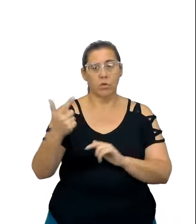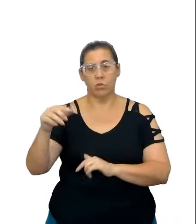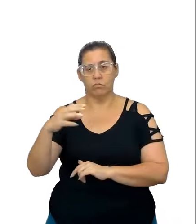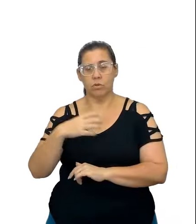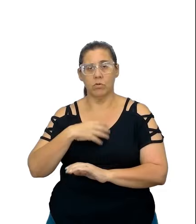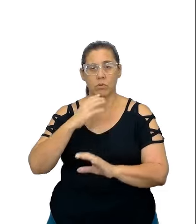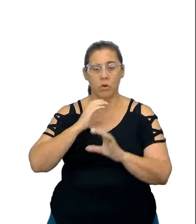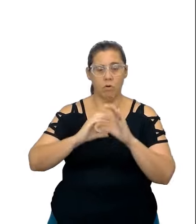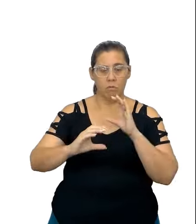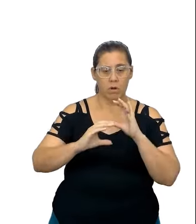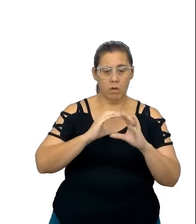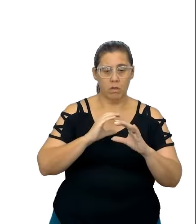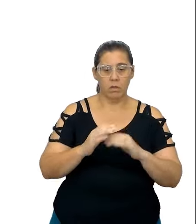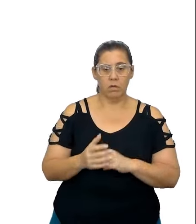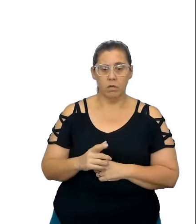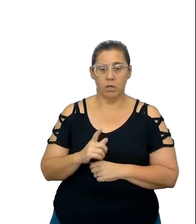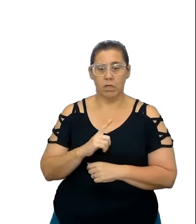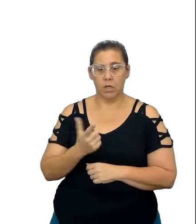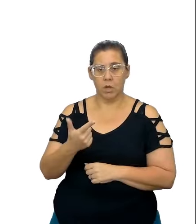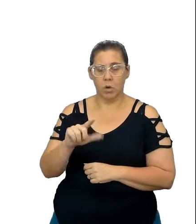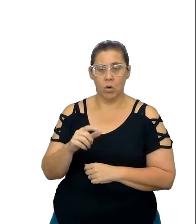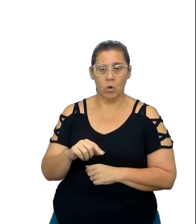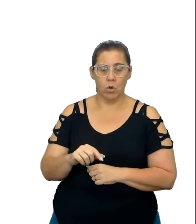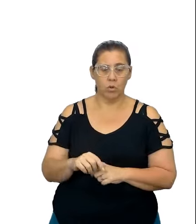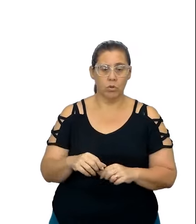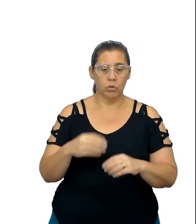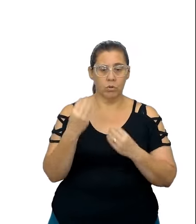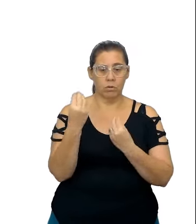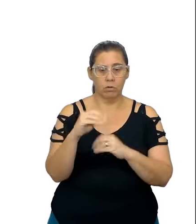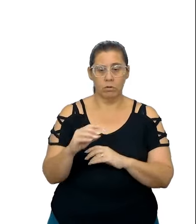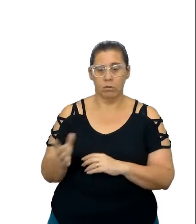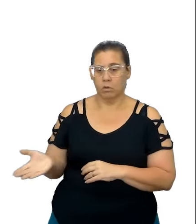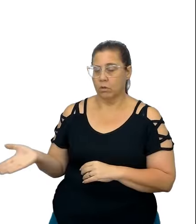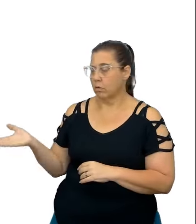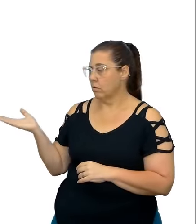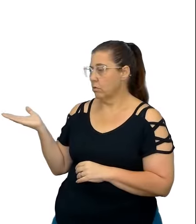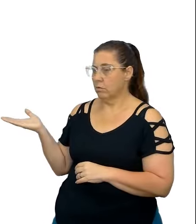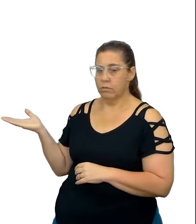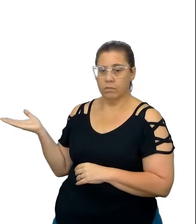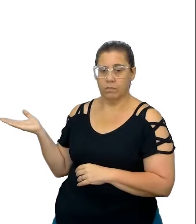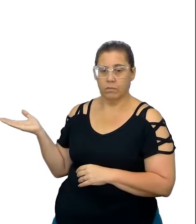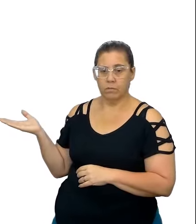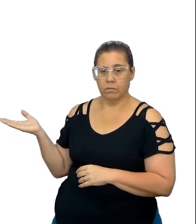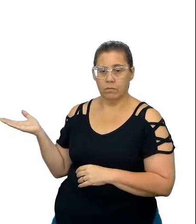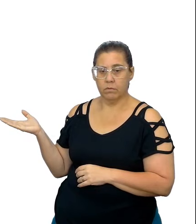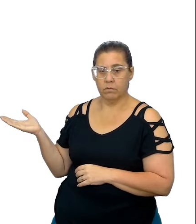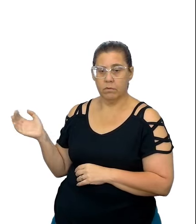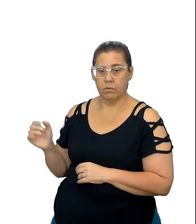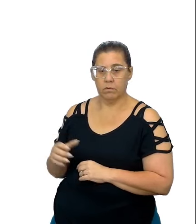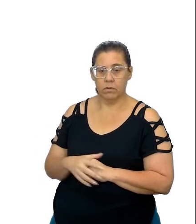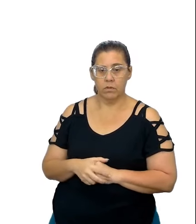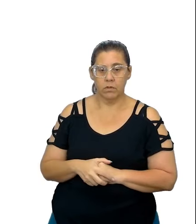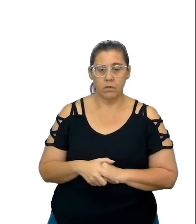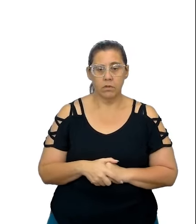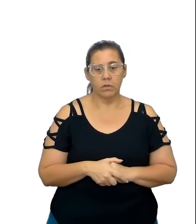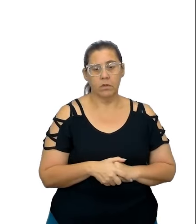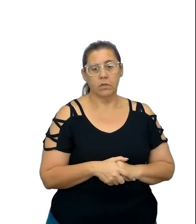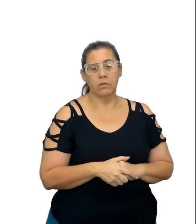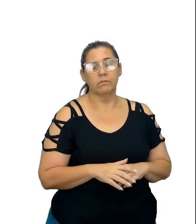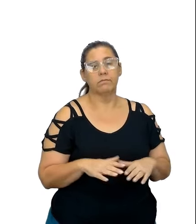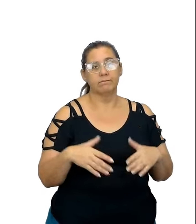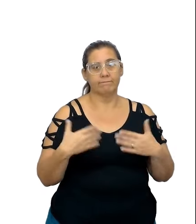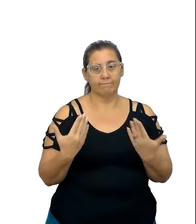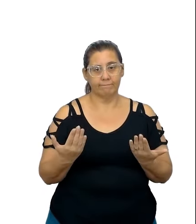comunicação. Aqui tem mais um outro meme que é: diz que não se ilude fácil, mas compra, seca a barriga.